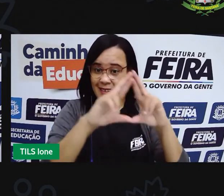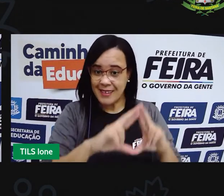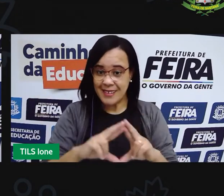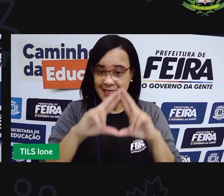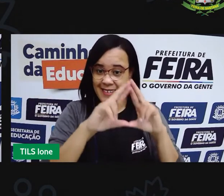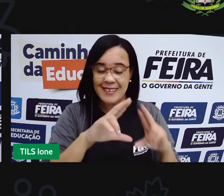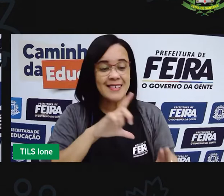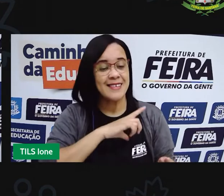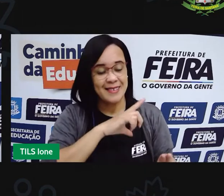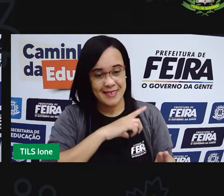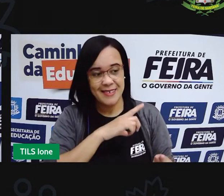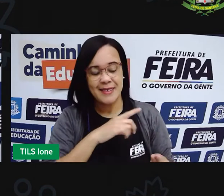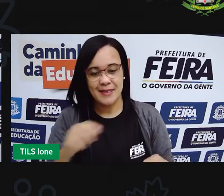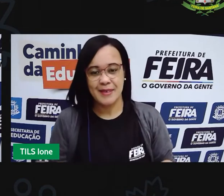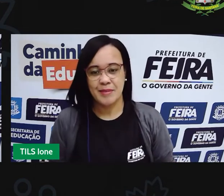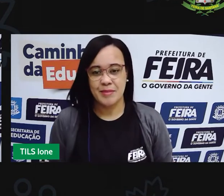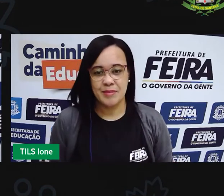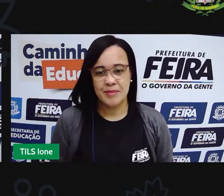reciclável. Tá vendo?